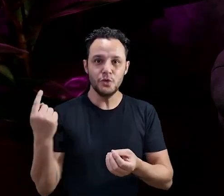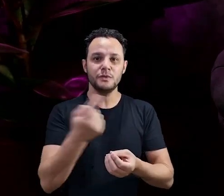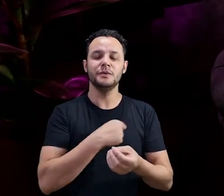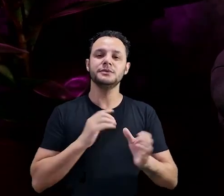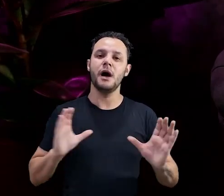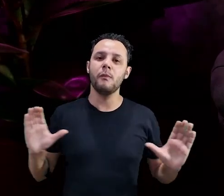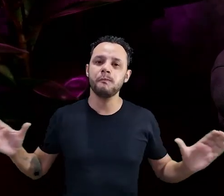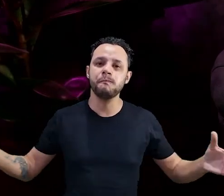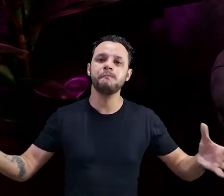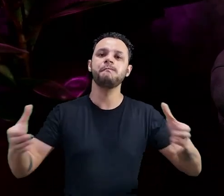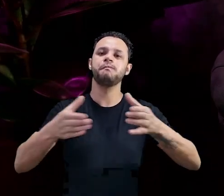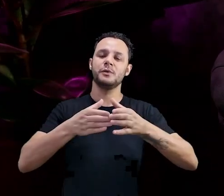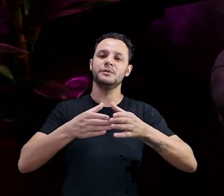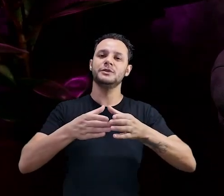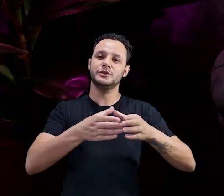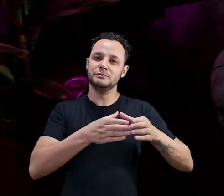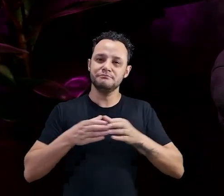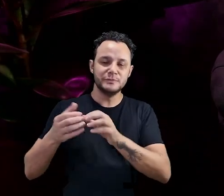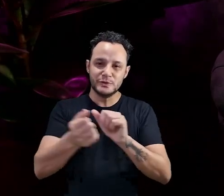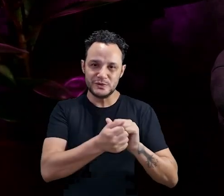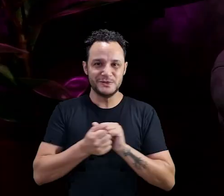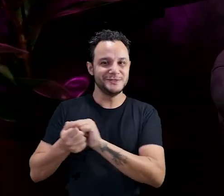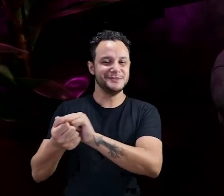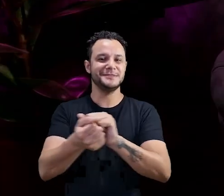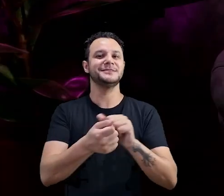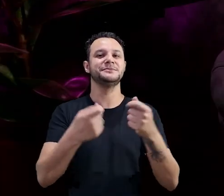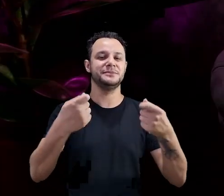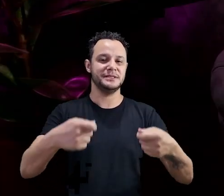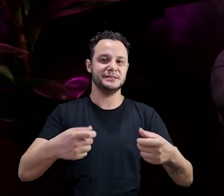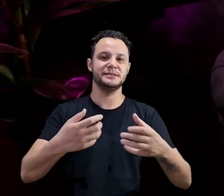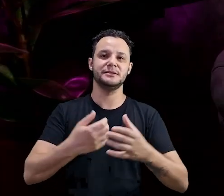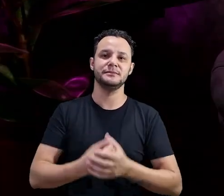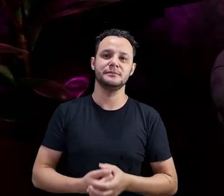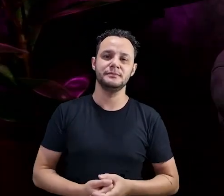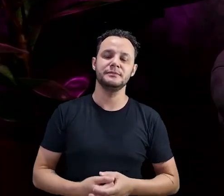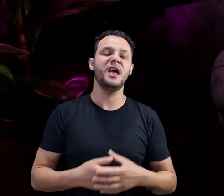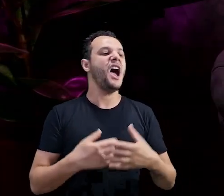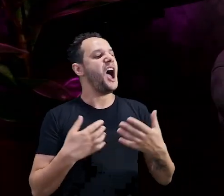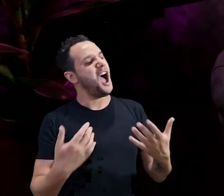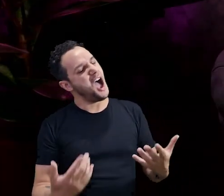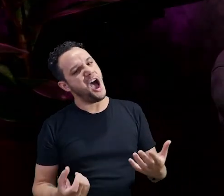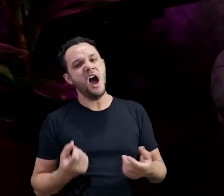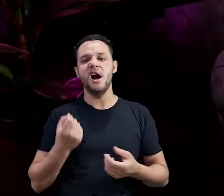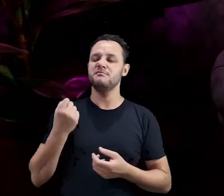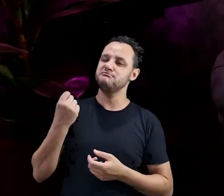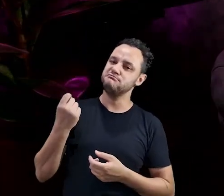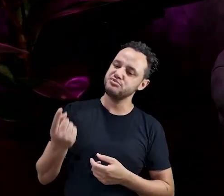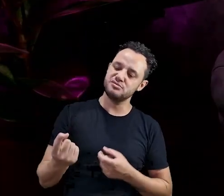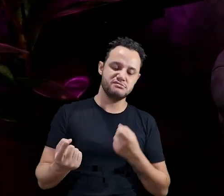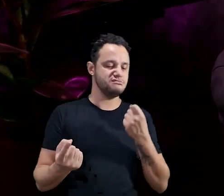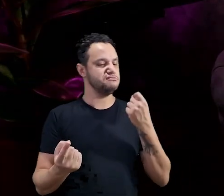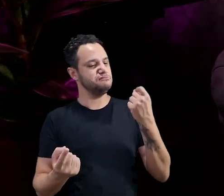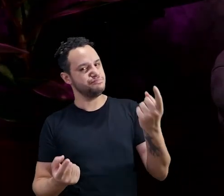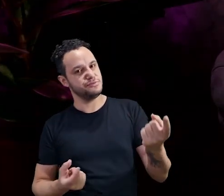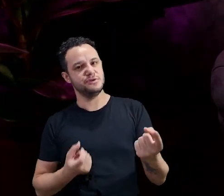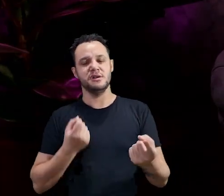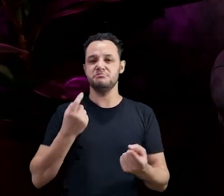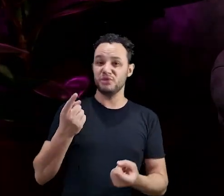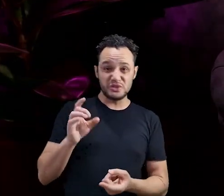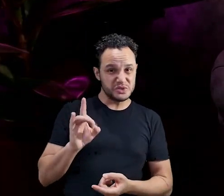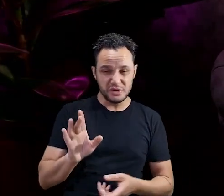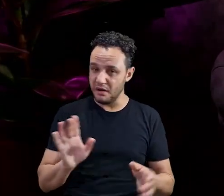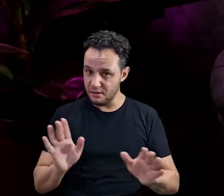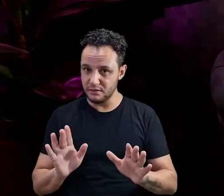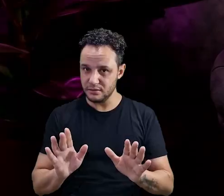nós fizermos juntos, né? A gente tem que fazer isso de modo permanente. Não adianta fazer só em pequenas datas